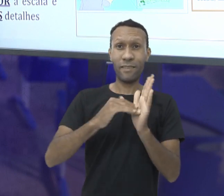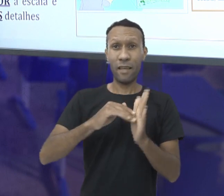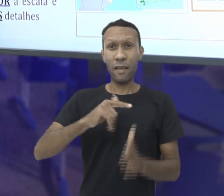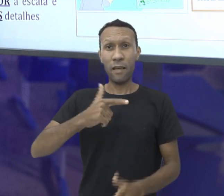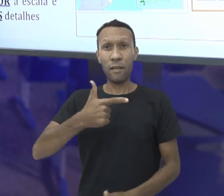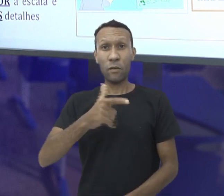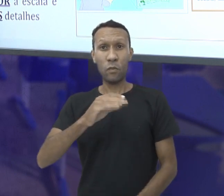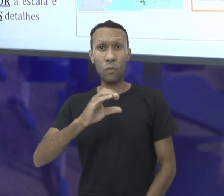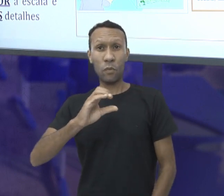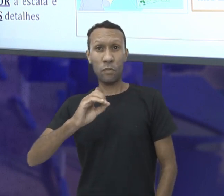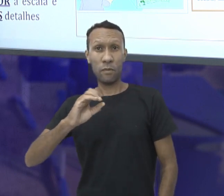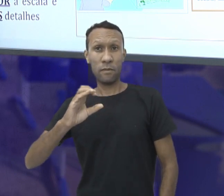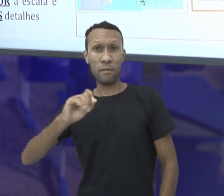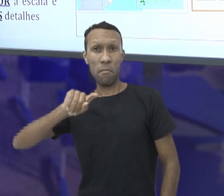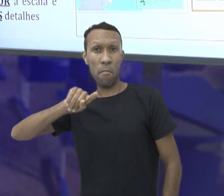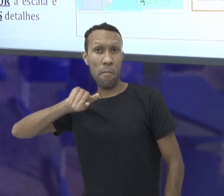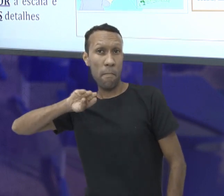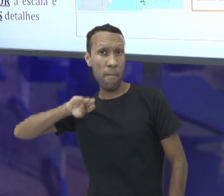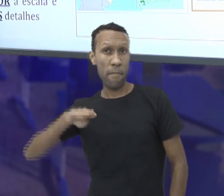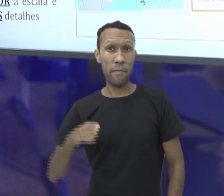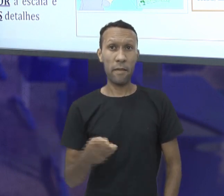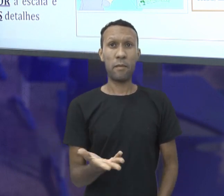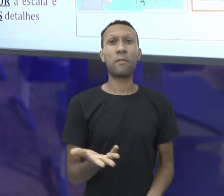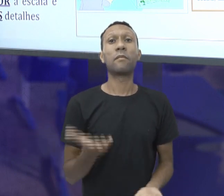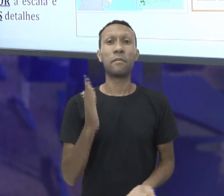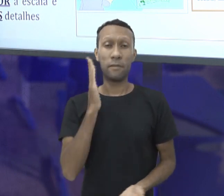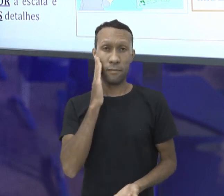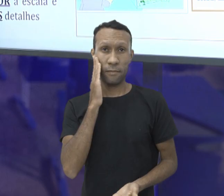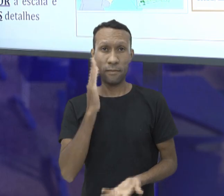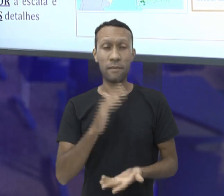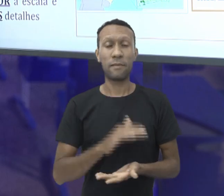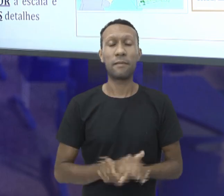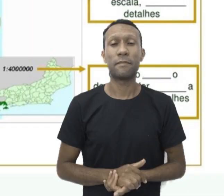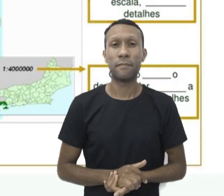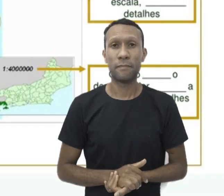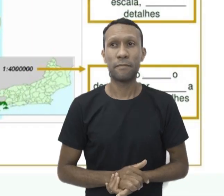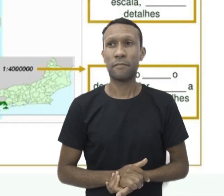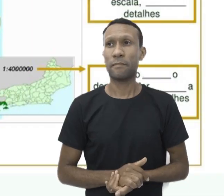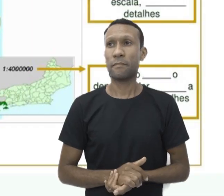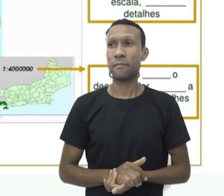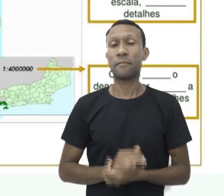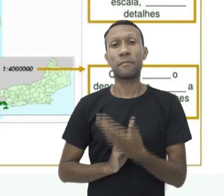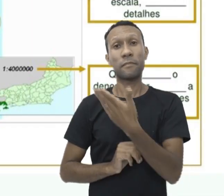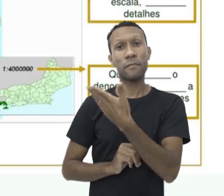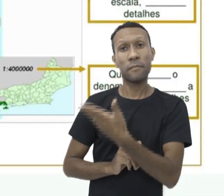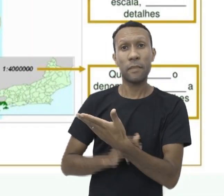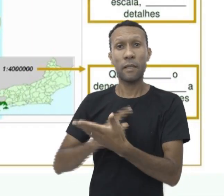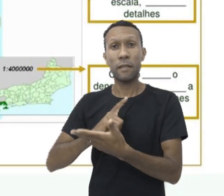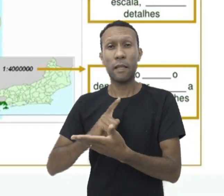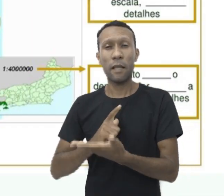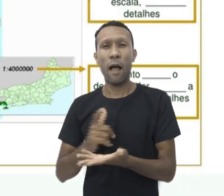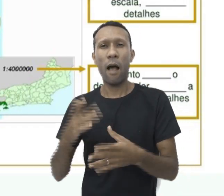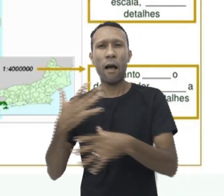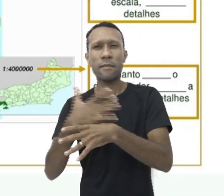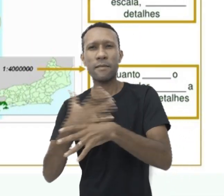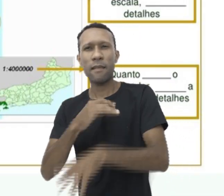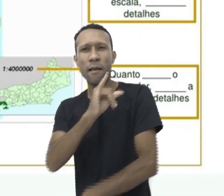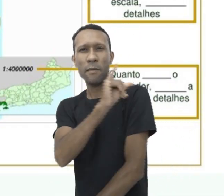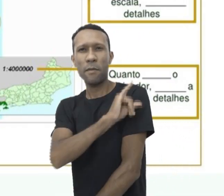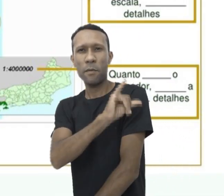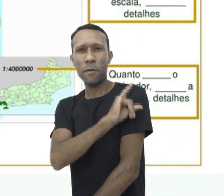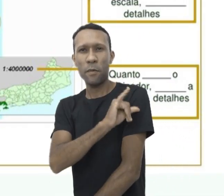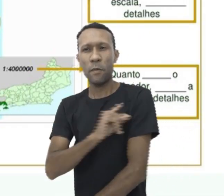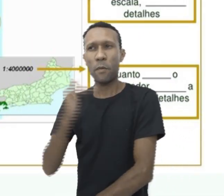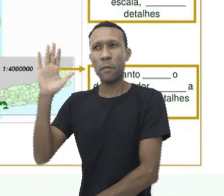menor, terá menos detalhes. Quanto menor o denominador, maior a escala. É o caso aqui do Rio de Janeiro, que está